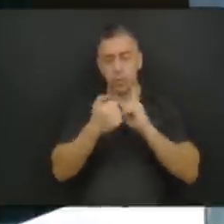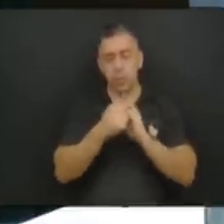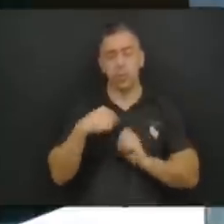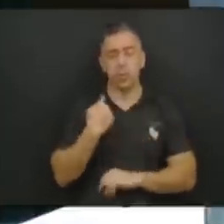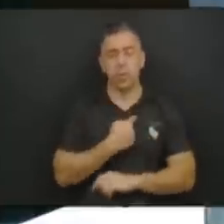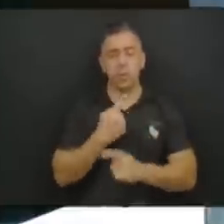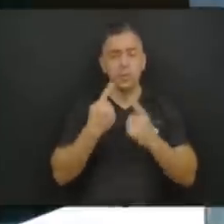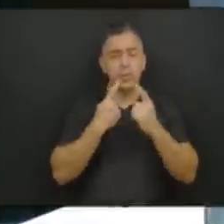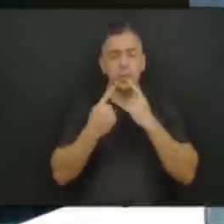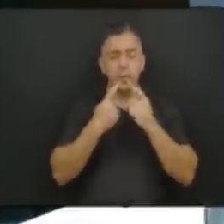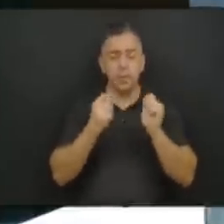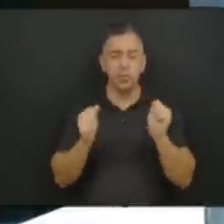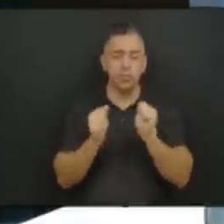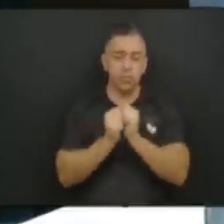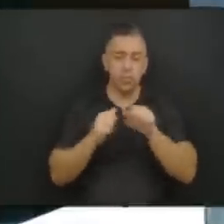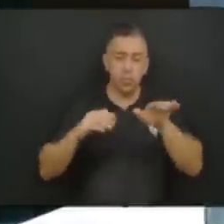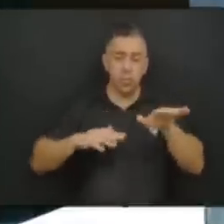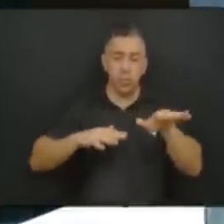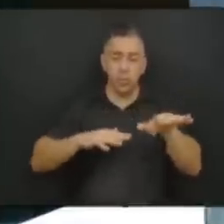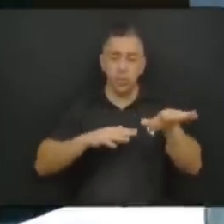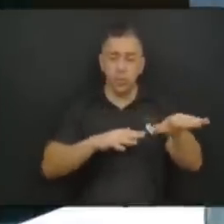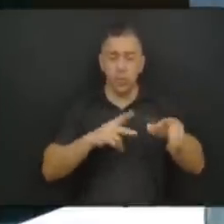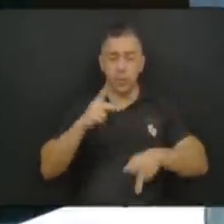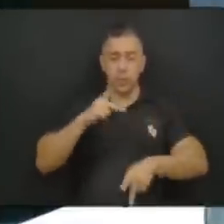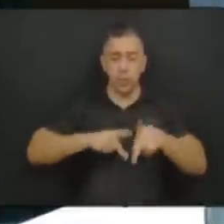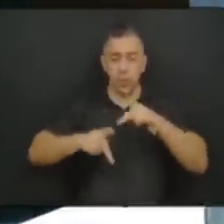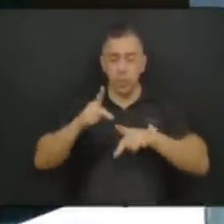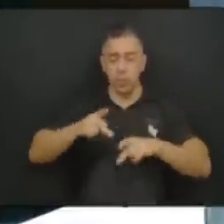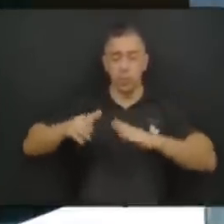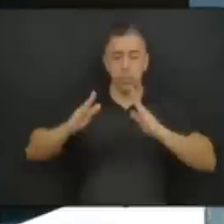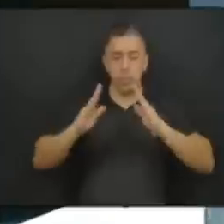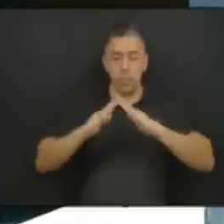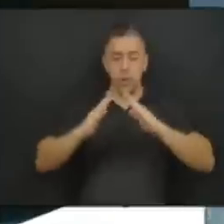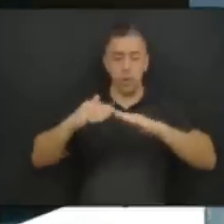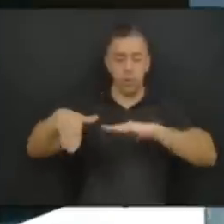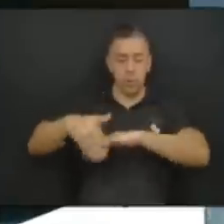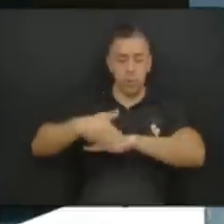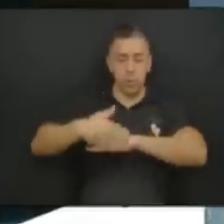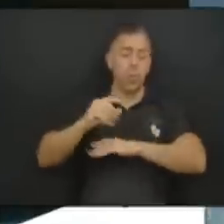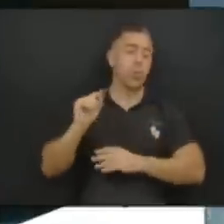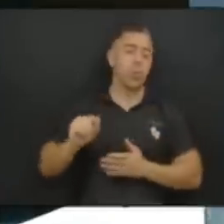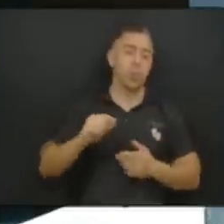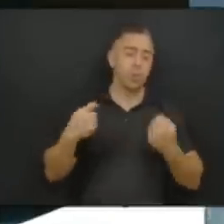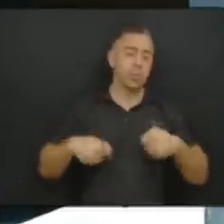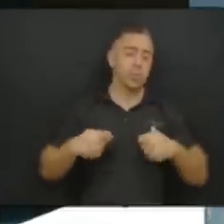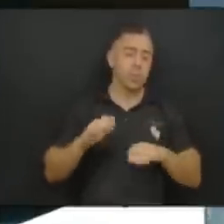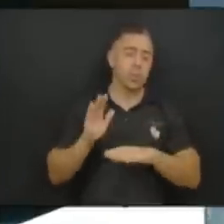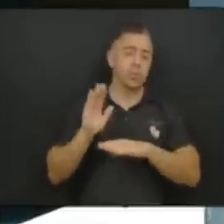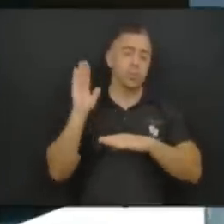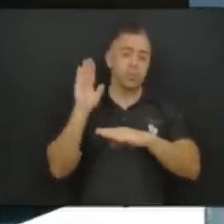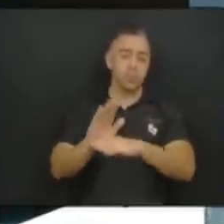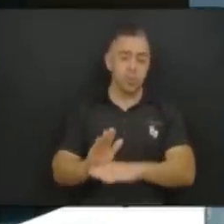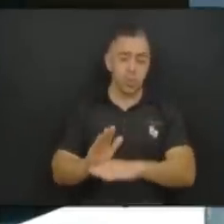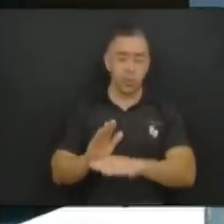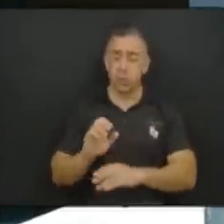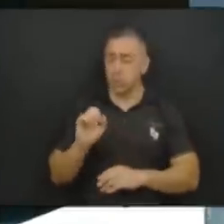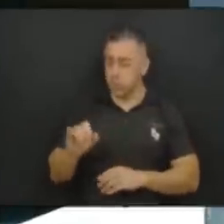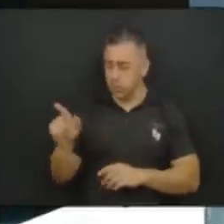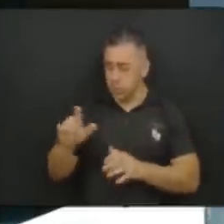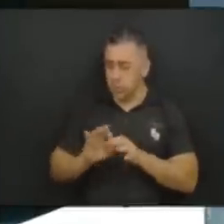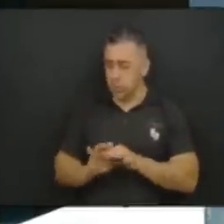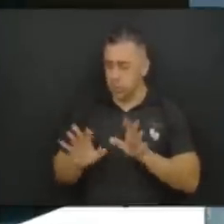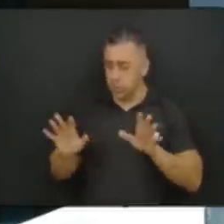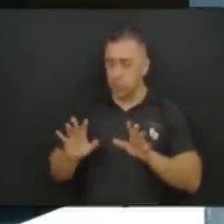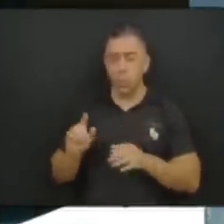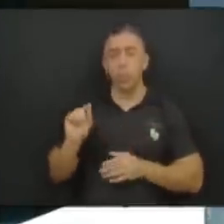gente debater junto com o movimento Nacional da população em situação de rua O que que tem que ser feito e aqui sono e permitir